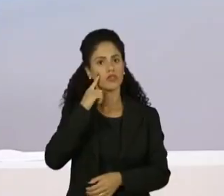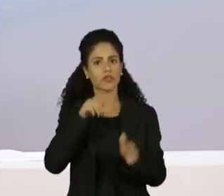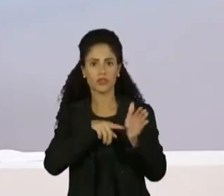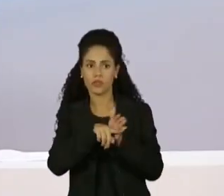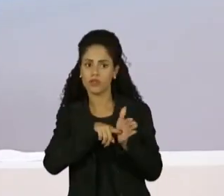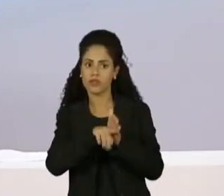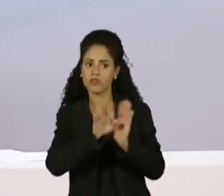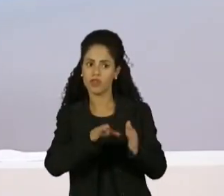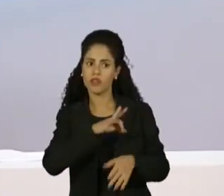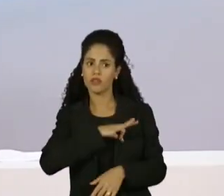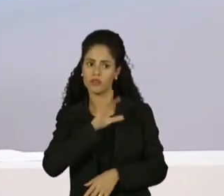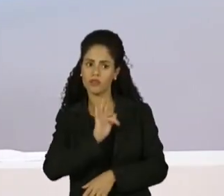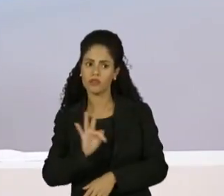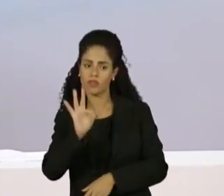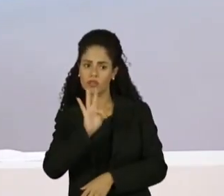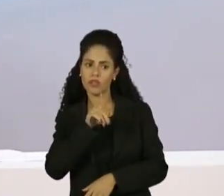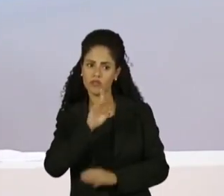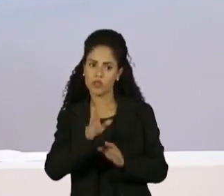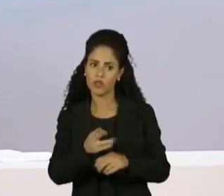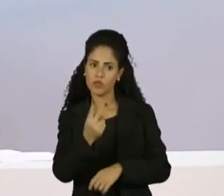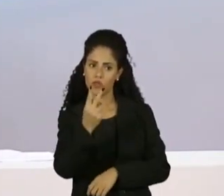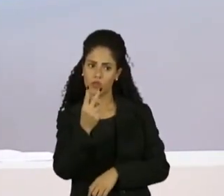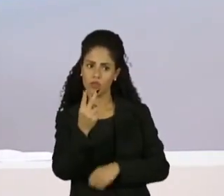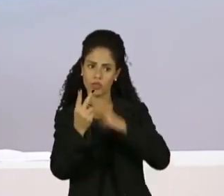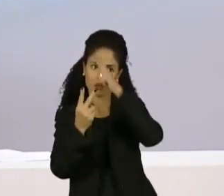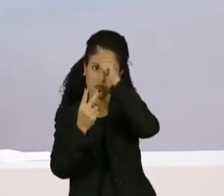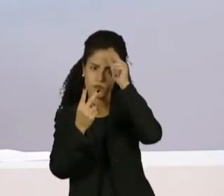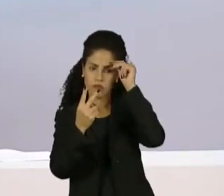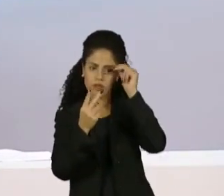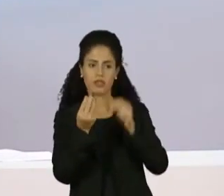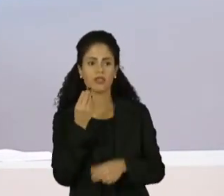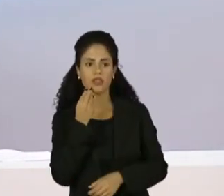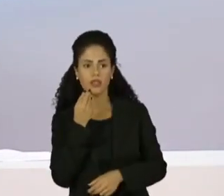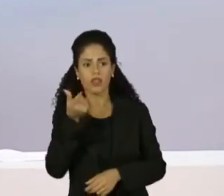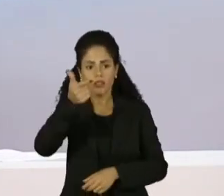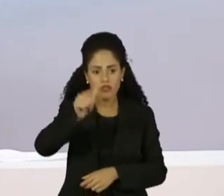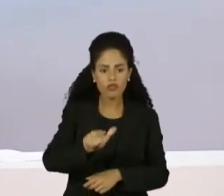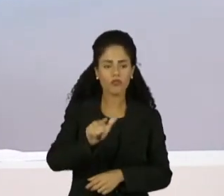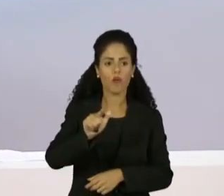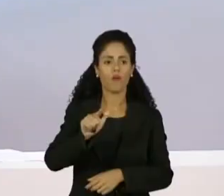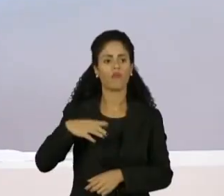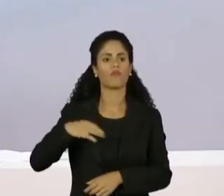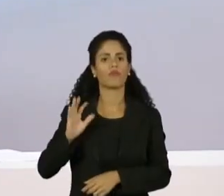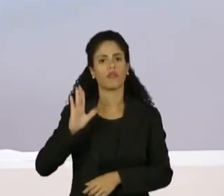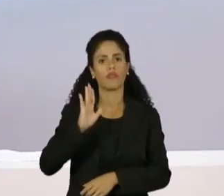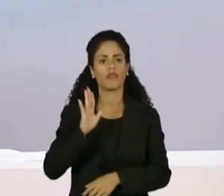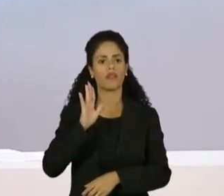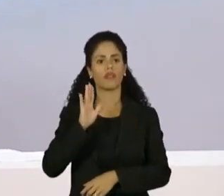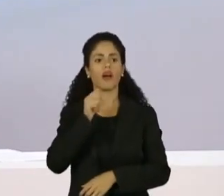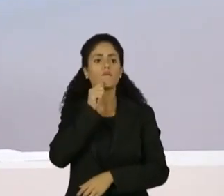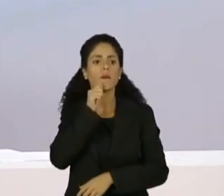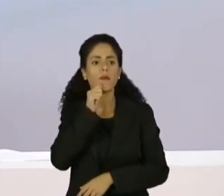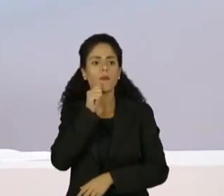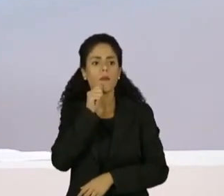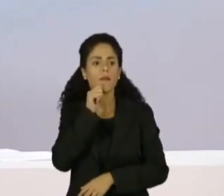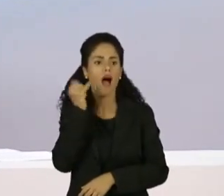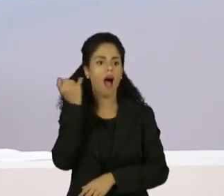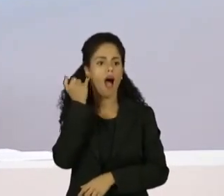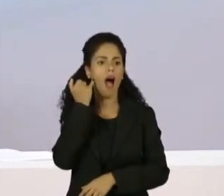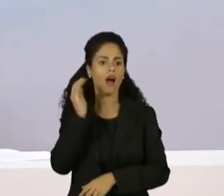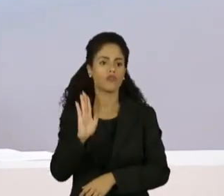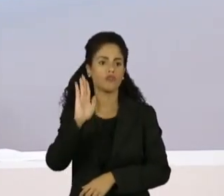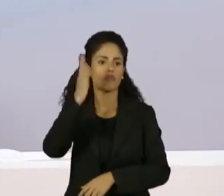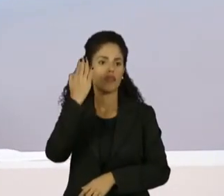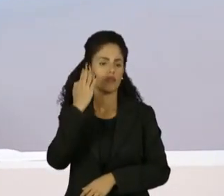pela polícia também, né? 2 casos, pelo menos, de prefeitos que estão tentando a reeleição e que tiveram áudios vazados, áudios falsos, criados por inteligência artificial, que